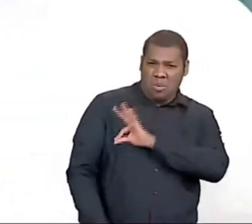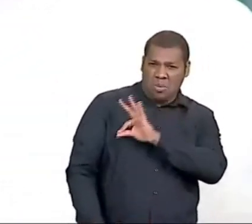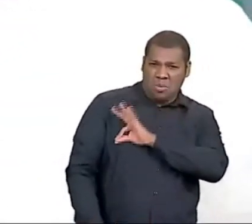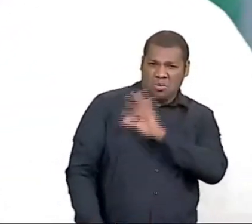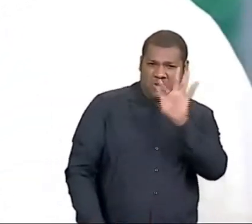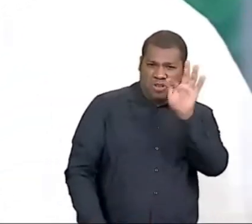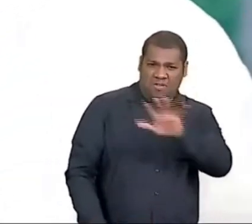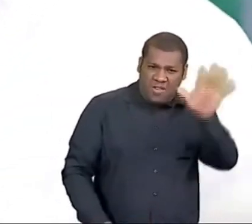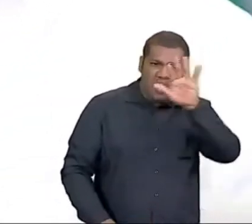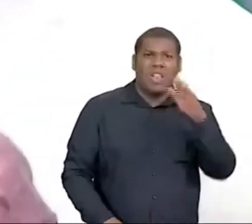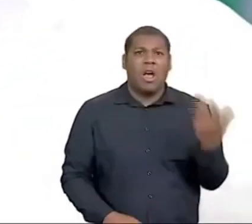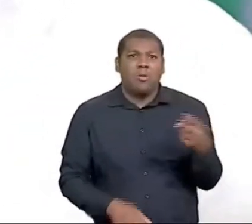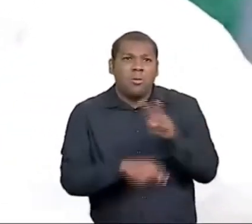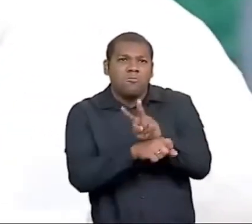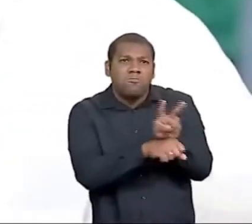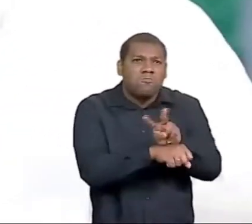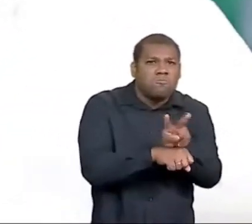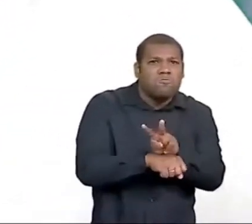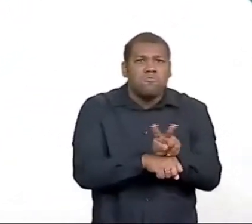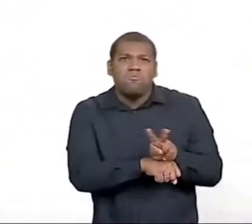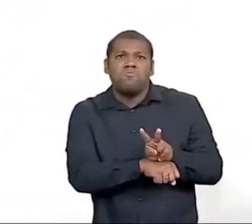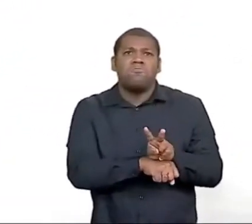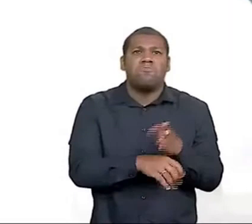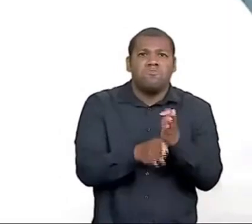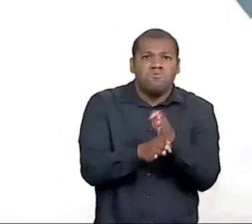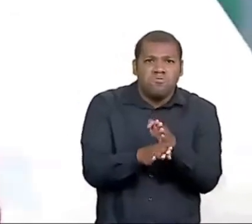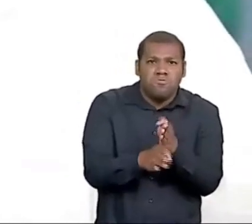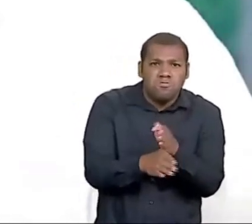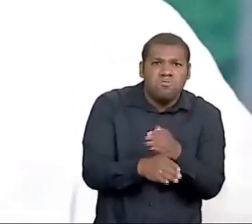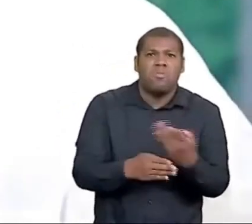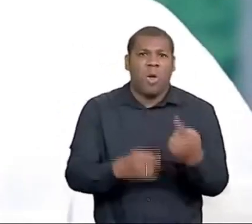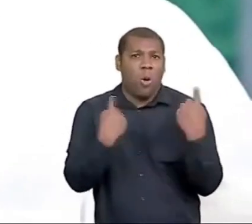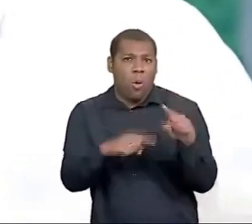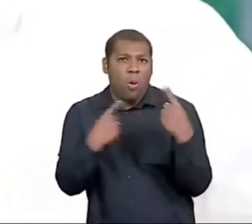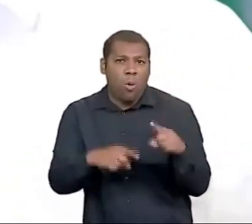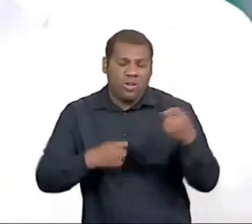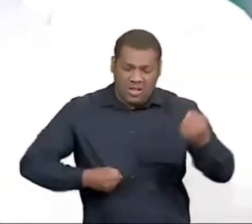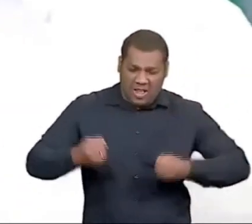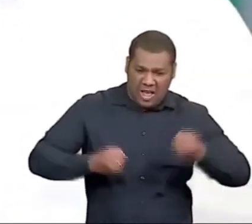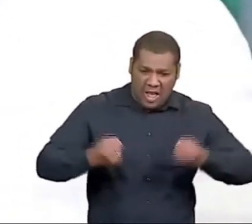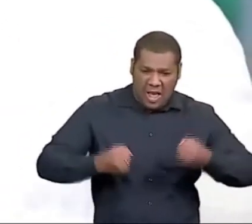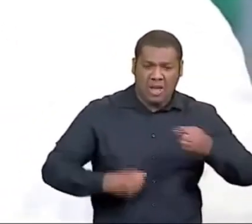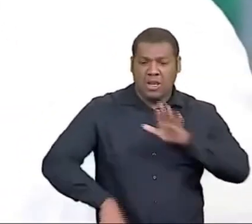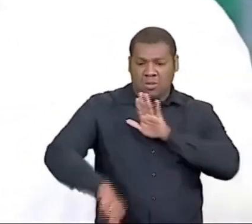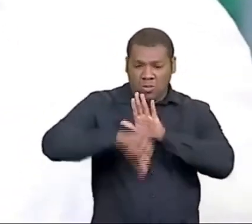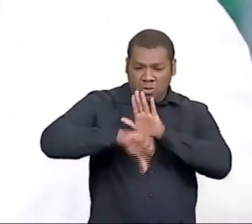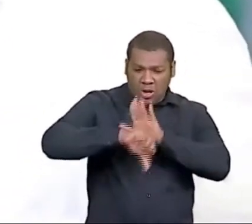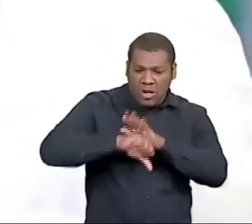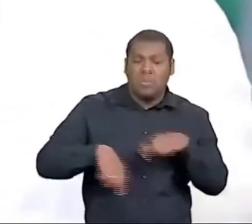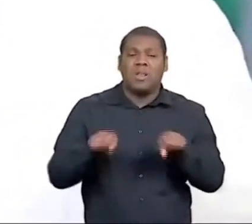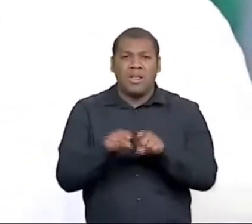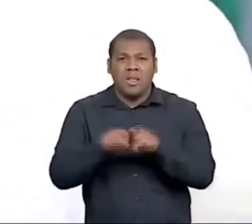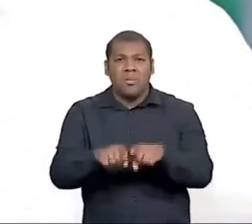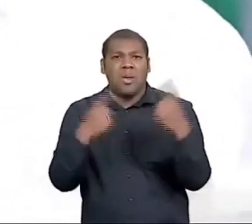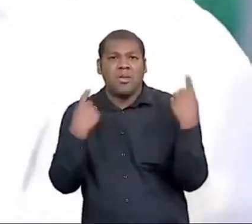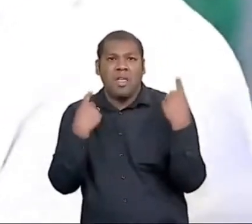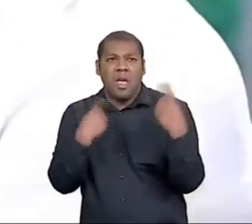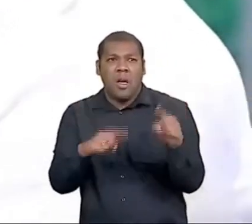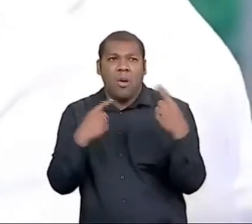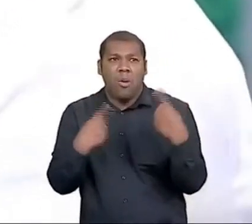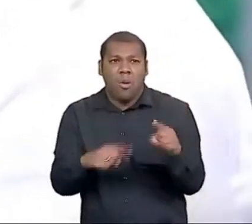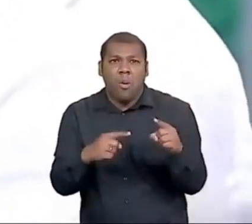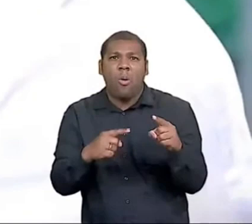o narcotráfico, combatendo o garimpo ilegal, combatendo os madeireiros ilegais. Ou seja, quem quiser trabalhar com